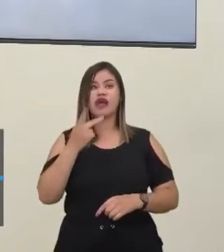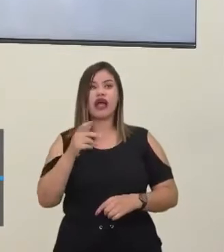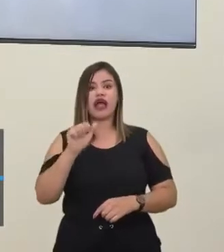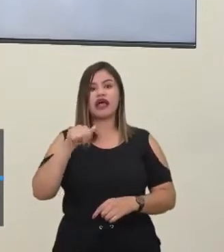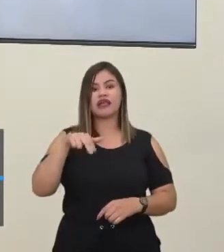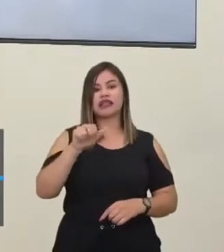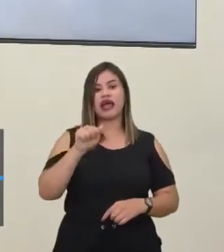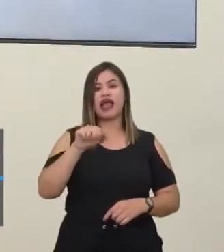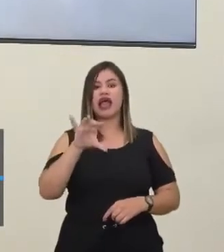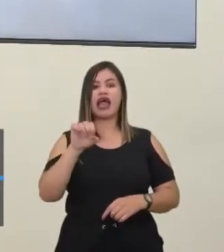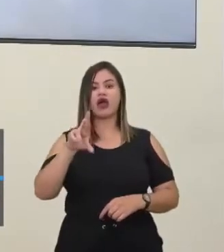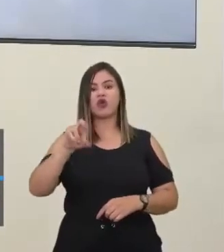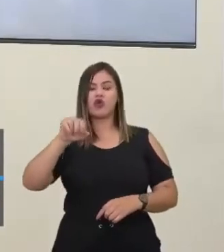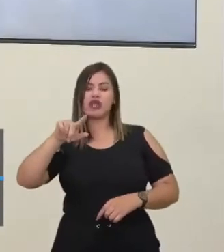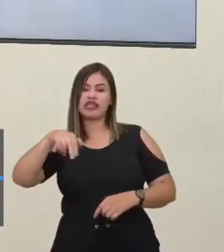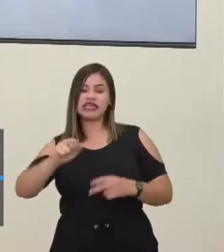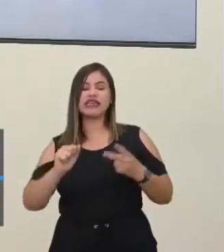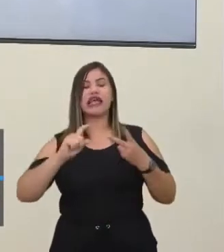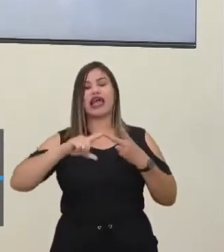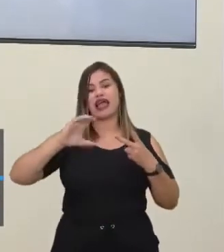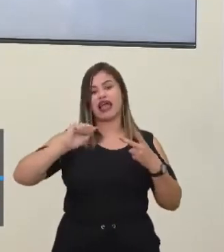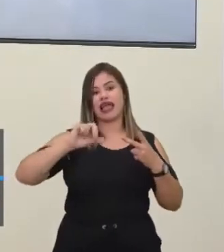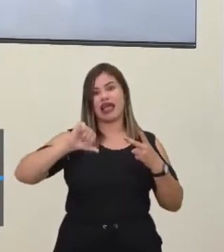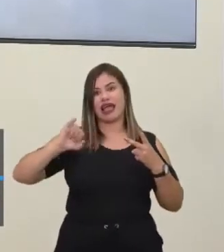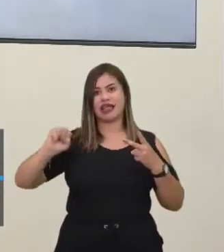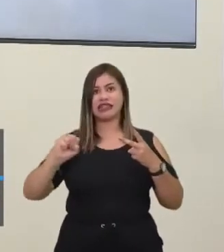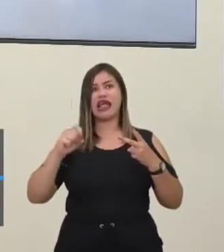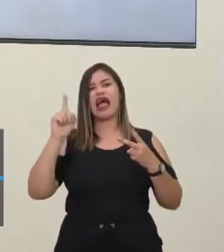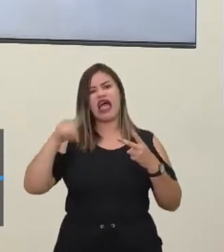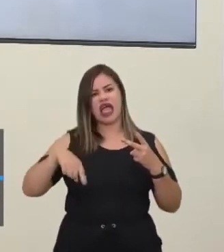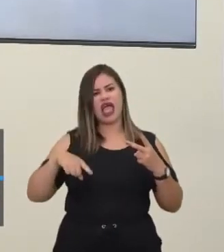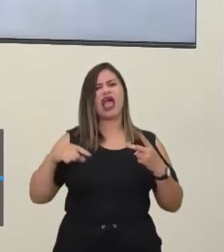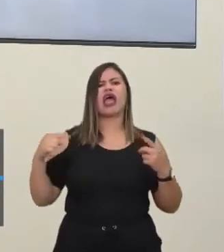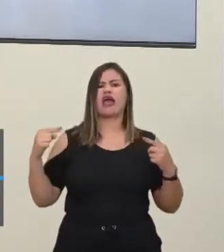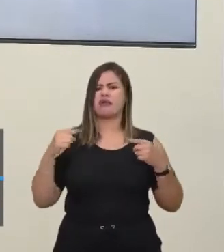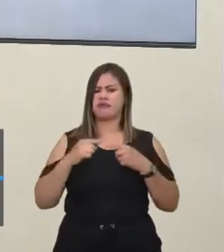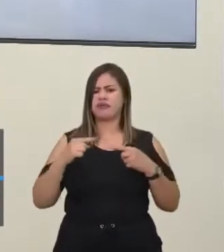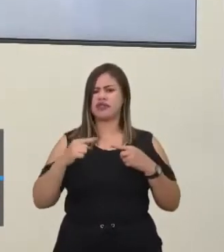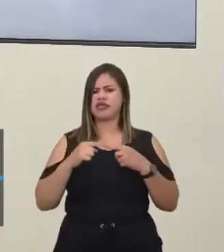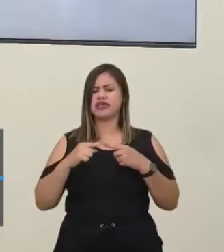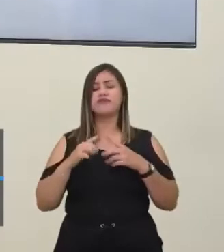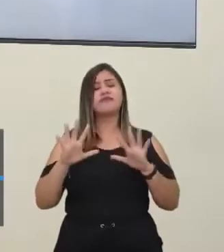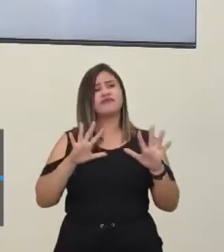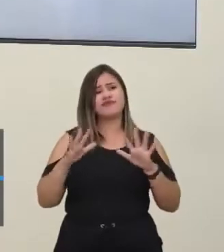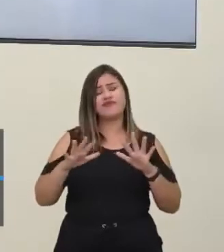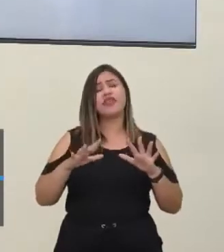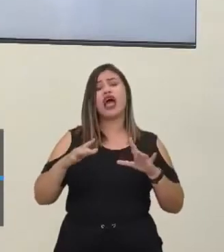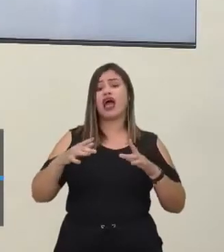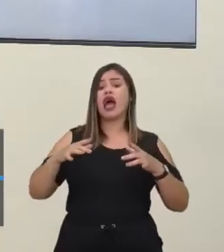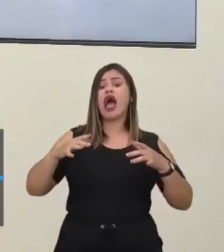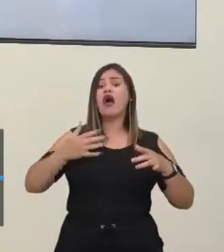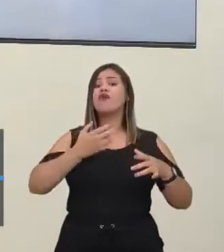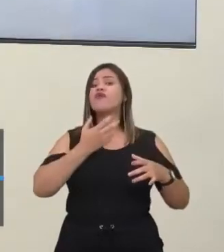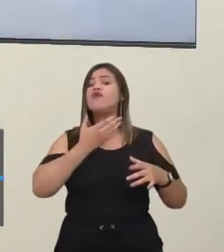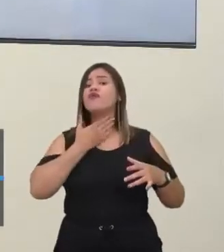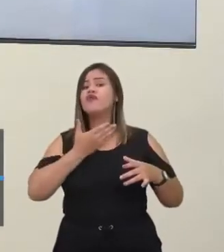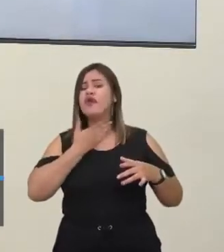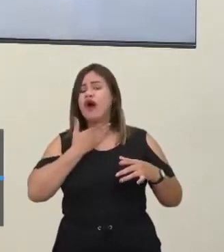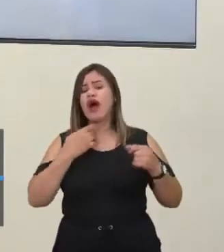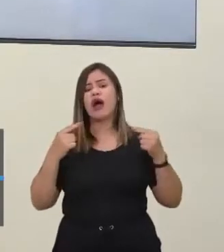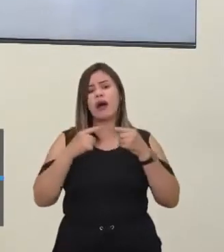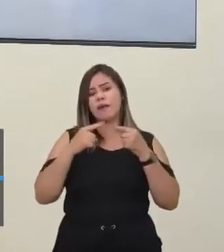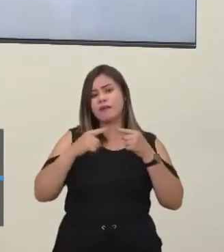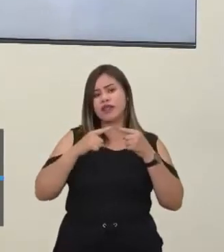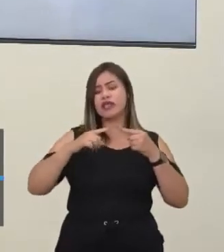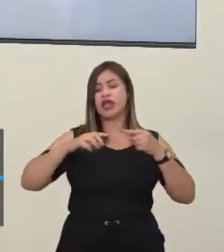Cássia Eller, elas são contraltos? Bom, depende muito, né? A voz delas é bem grave, mas, né, não chega a atingir uma tessitura